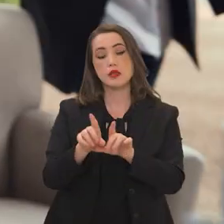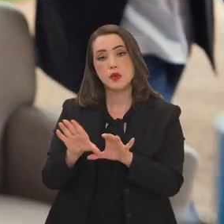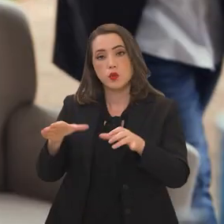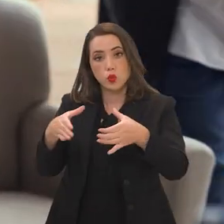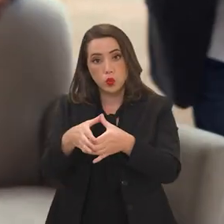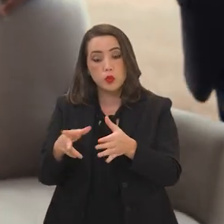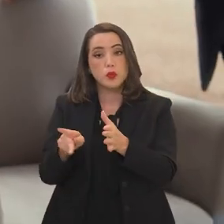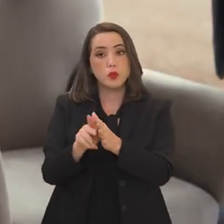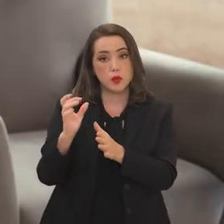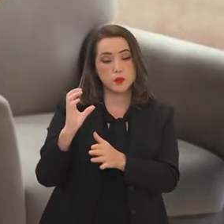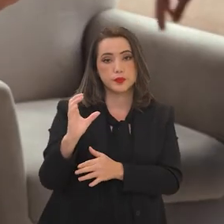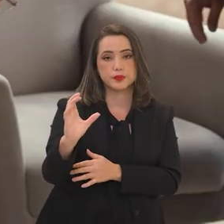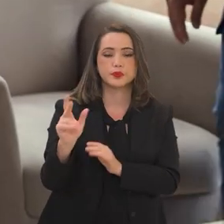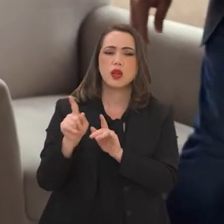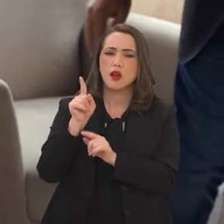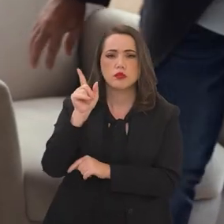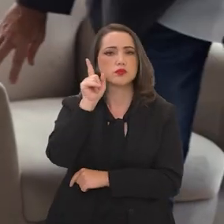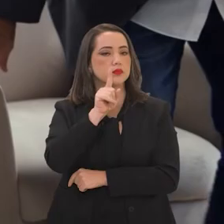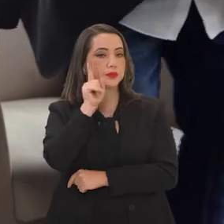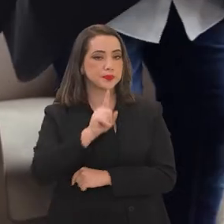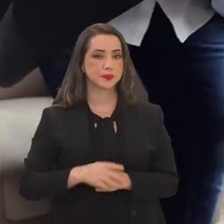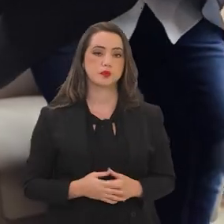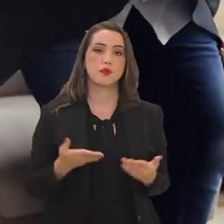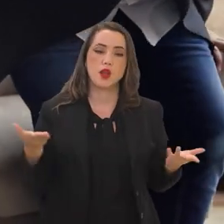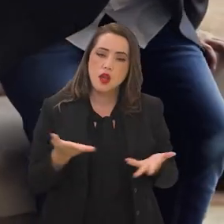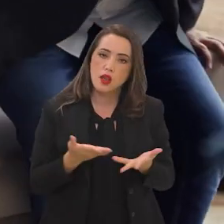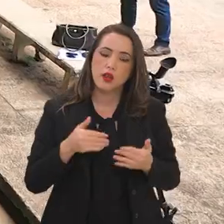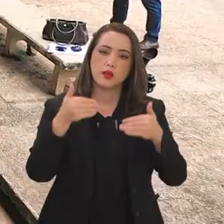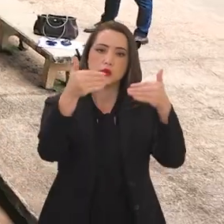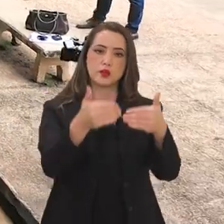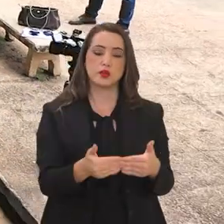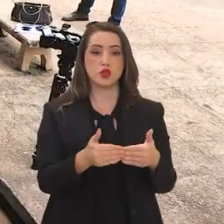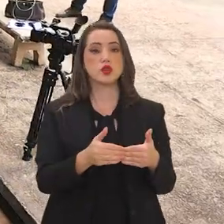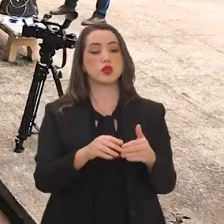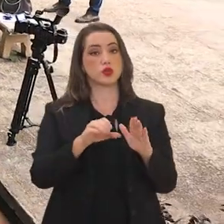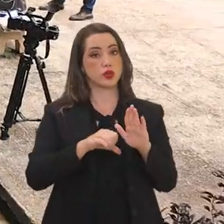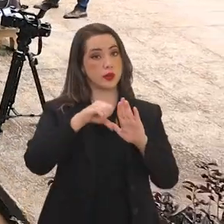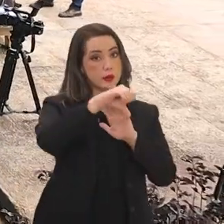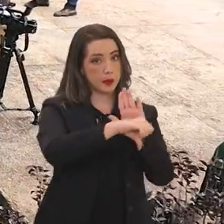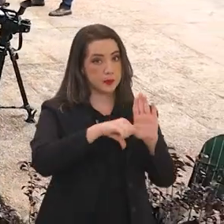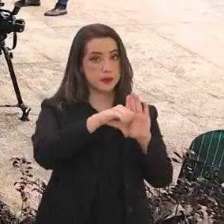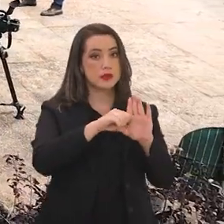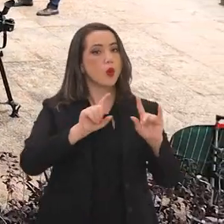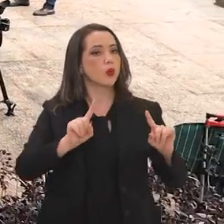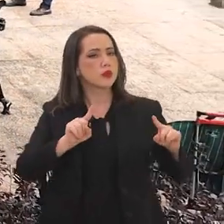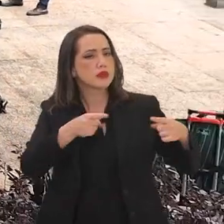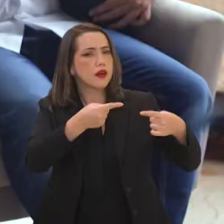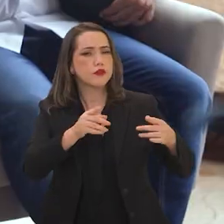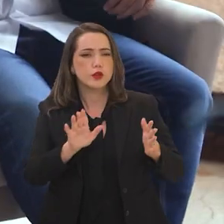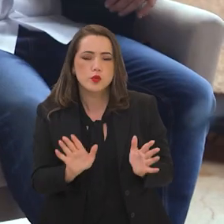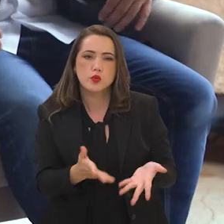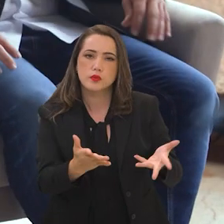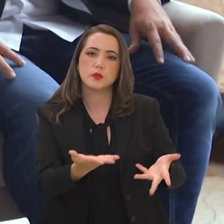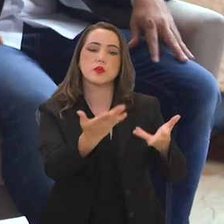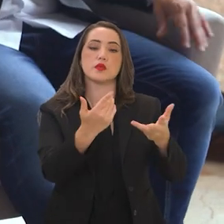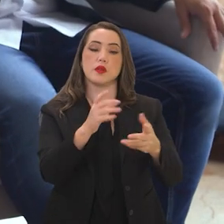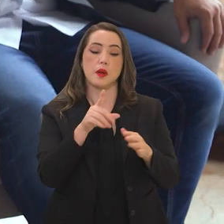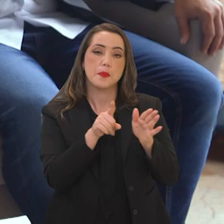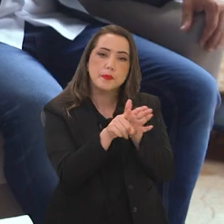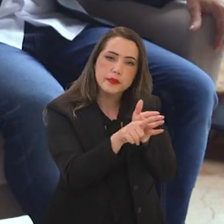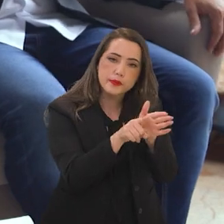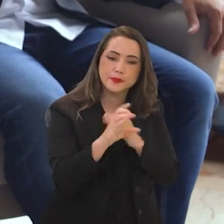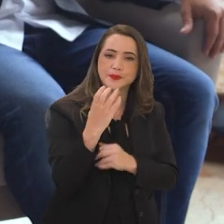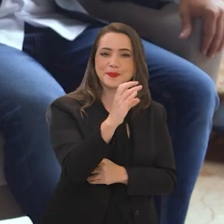academia Nacional de ciências dos Estados Unidos e agora a frente da Capes tem o desafio de impulsionar